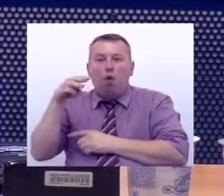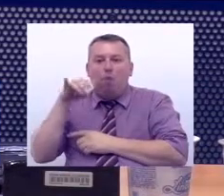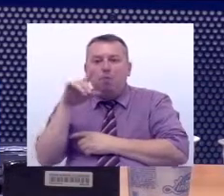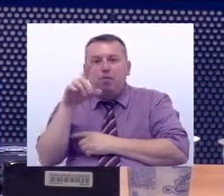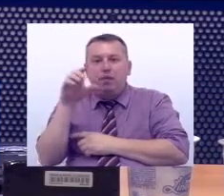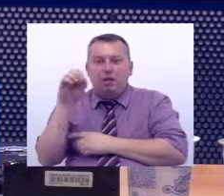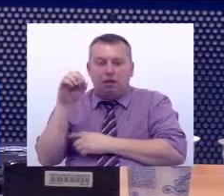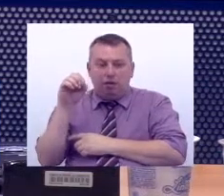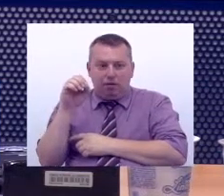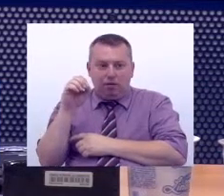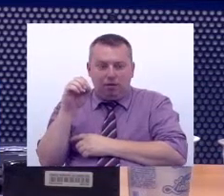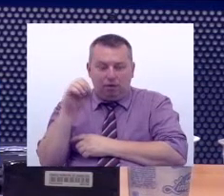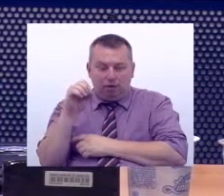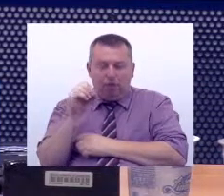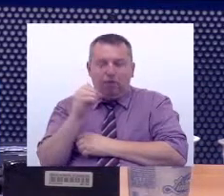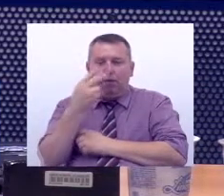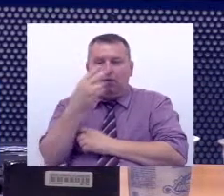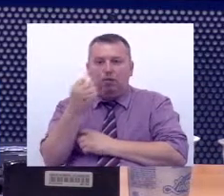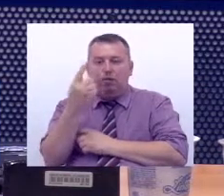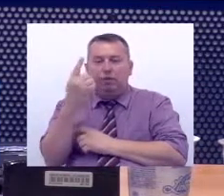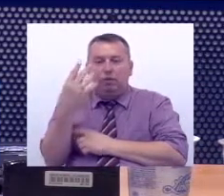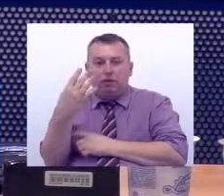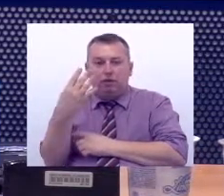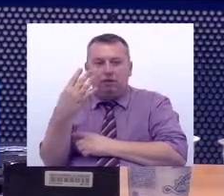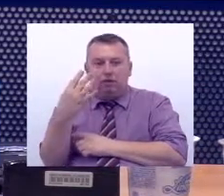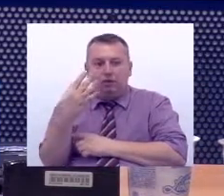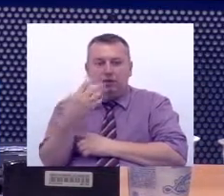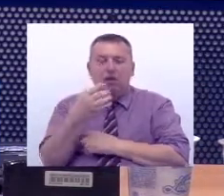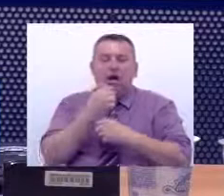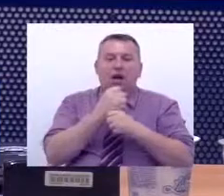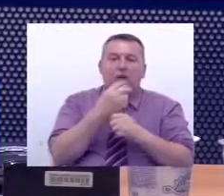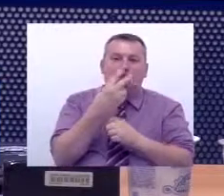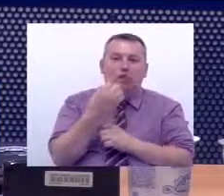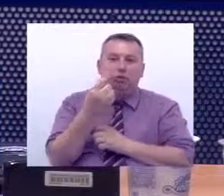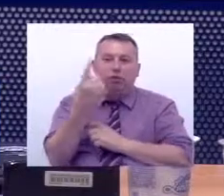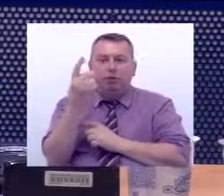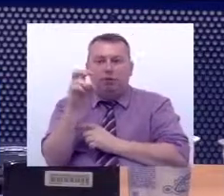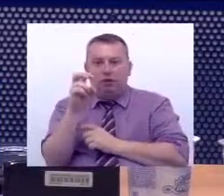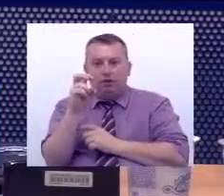do convênio para 2014, 2015,